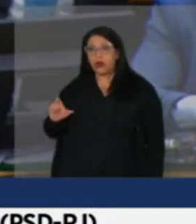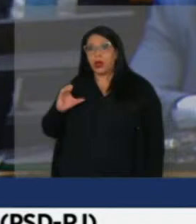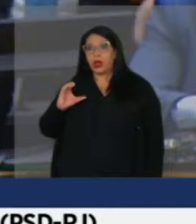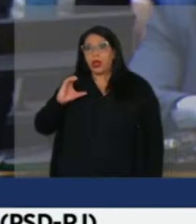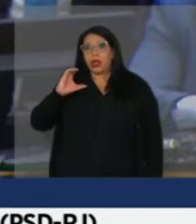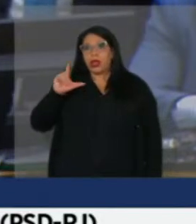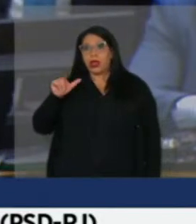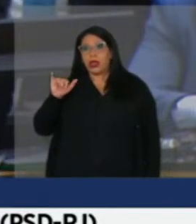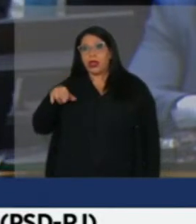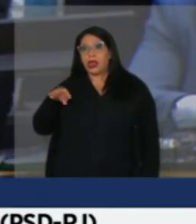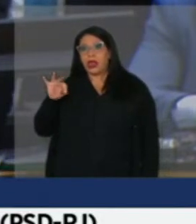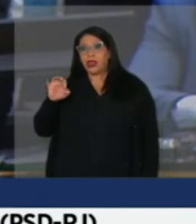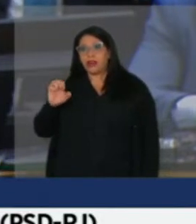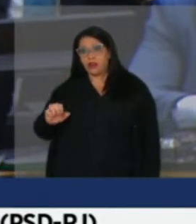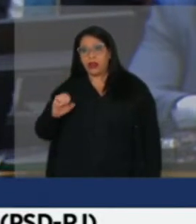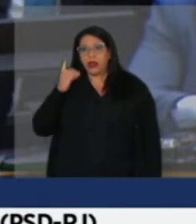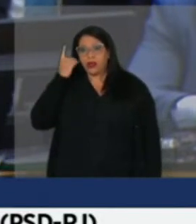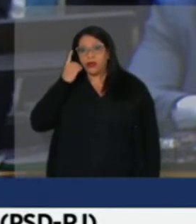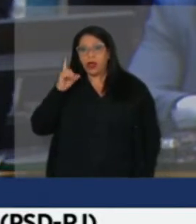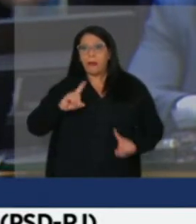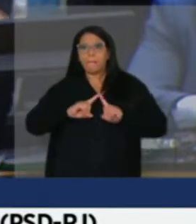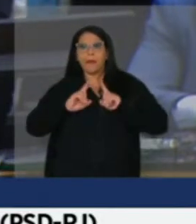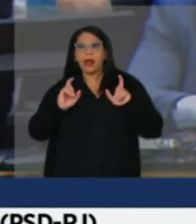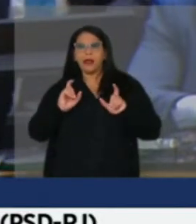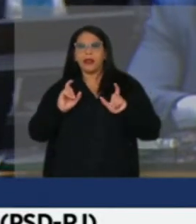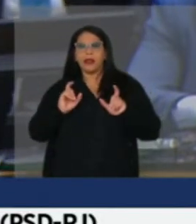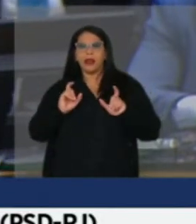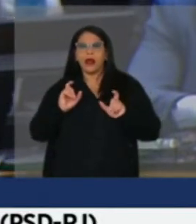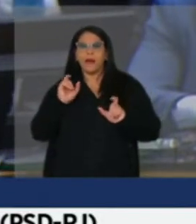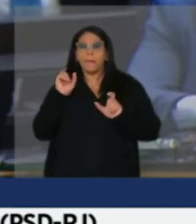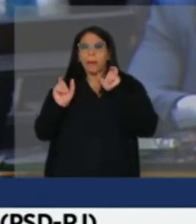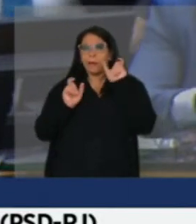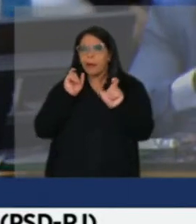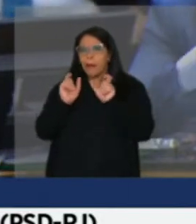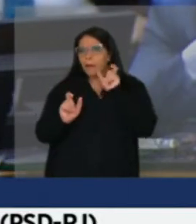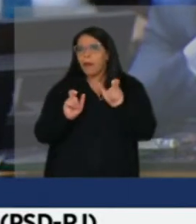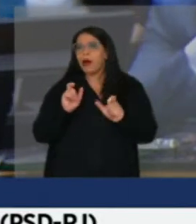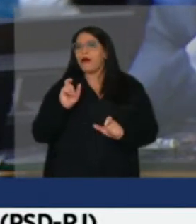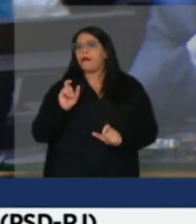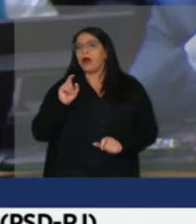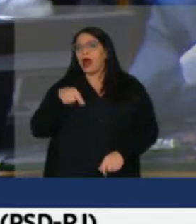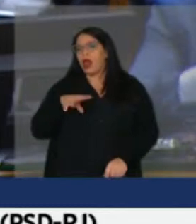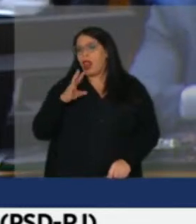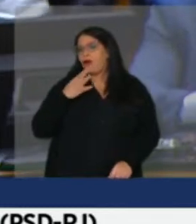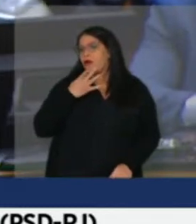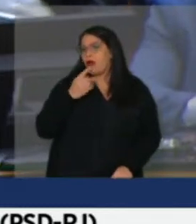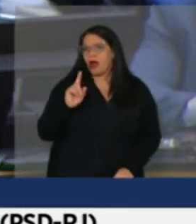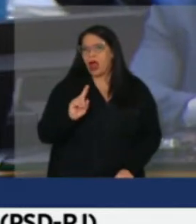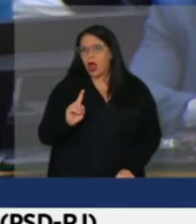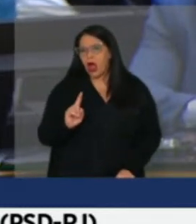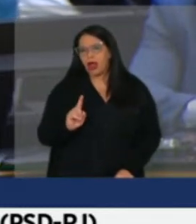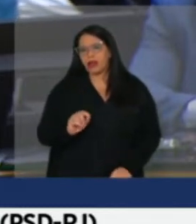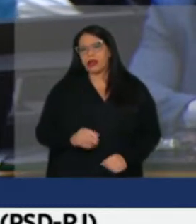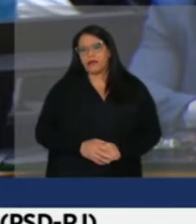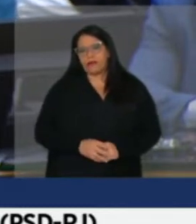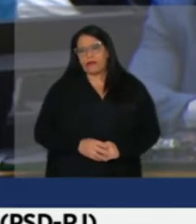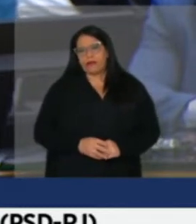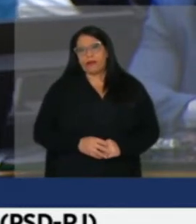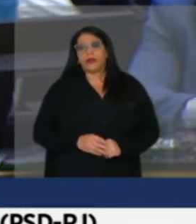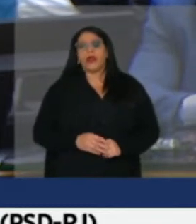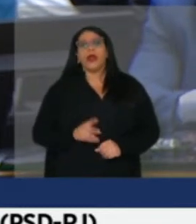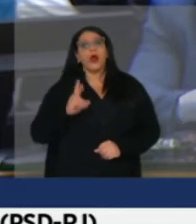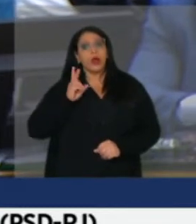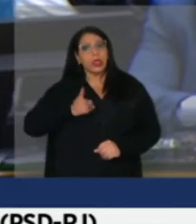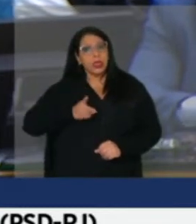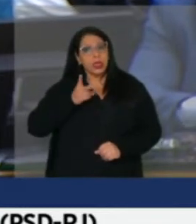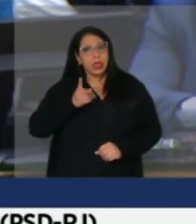perdão, mas não com qualquer tipo de ilação a esta casa, de fatos que ele talvez não conheça. Eu sempre